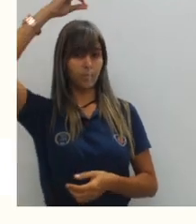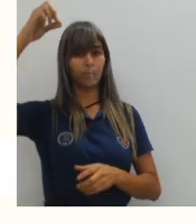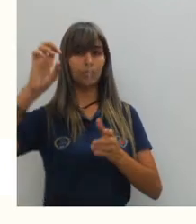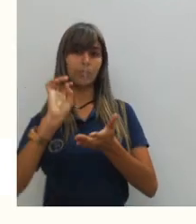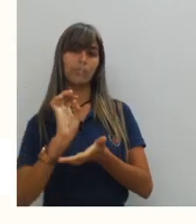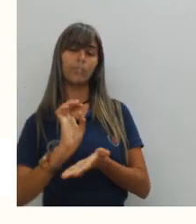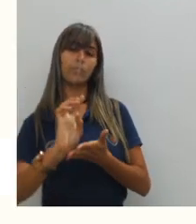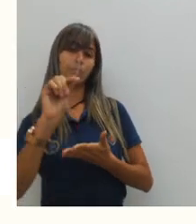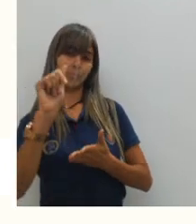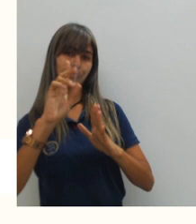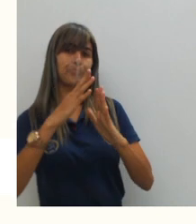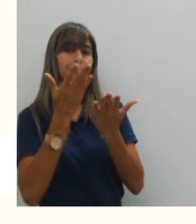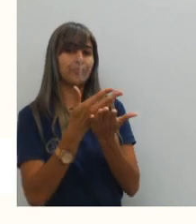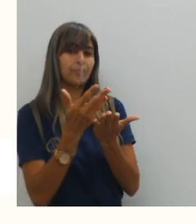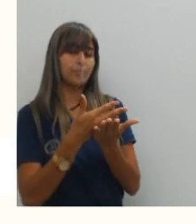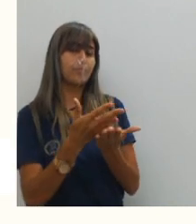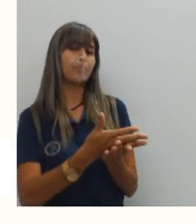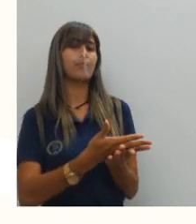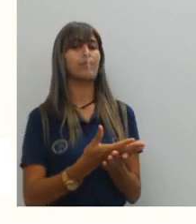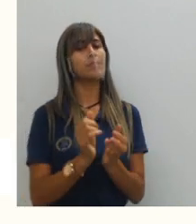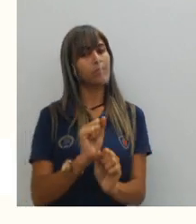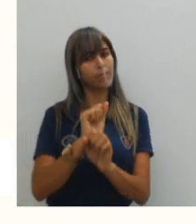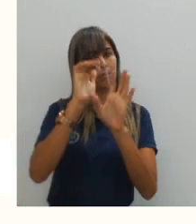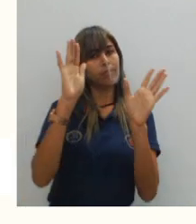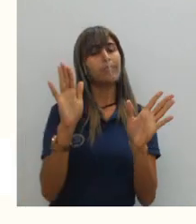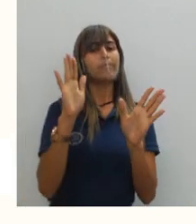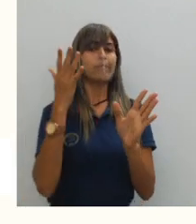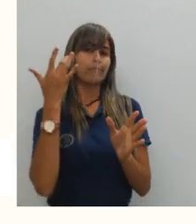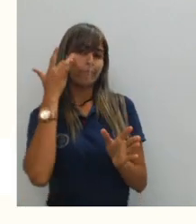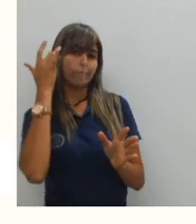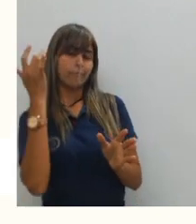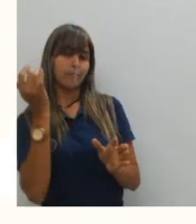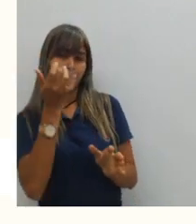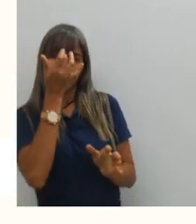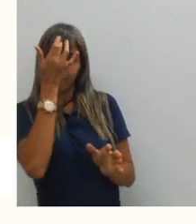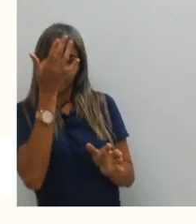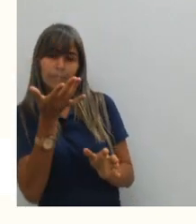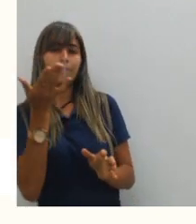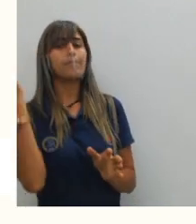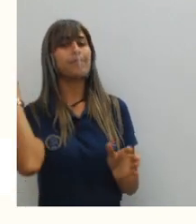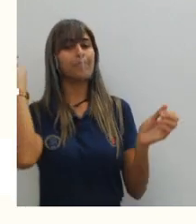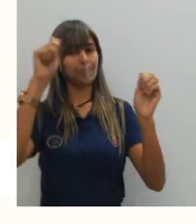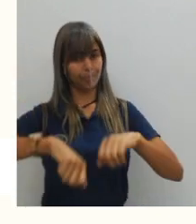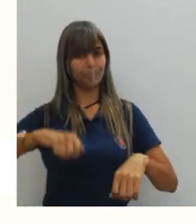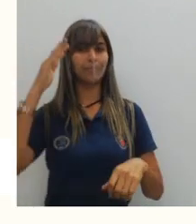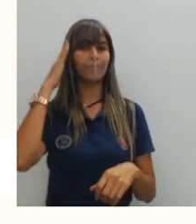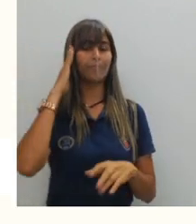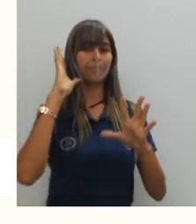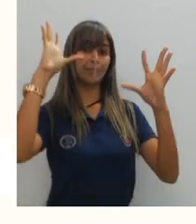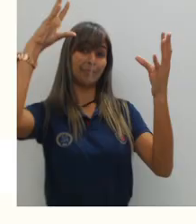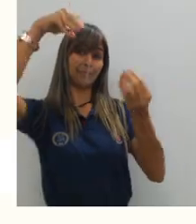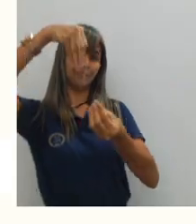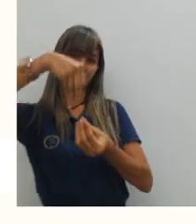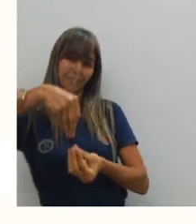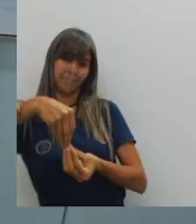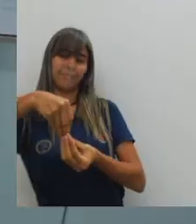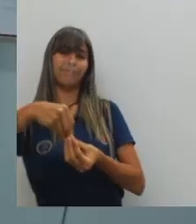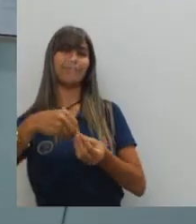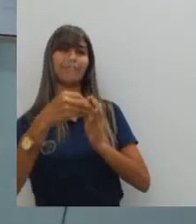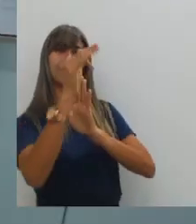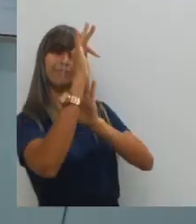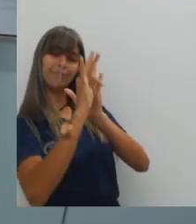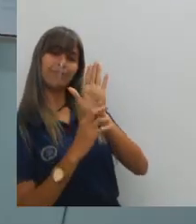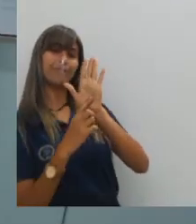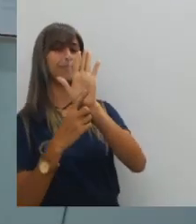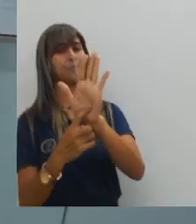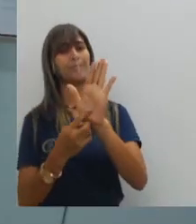livro bem complexo de se entender, tá certo? Ele é bem complexo, vocês terem ideia, olha só o resumo, dá para mostrar o resumo aqui que eu fiz para